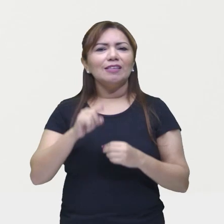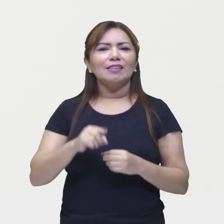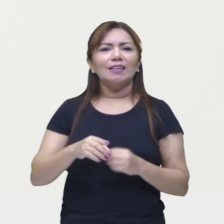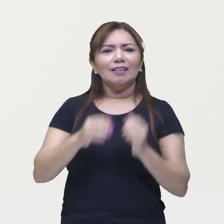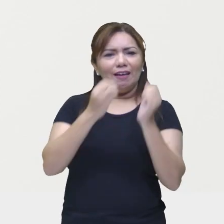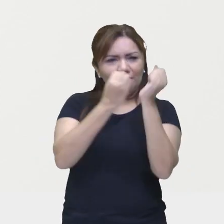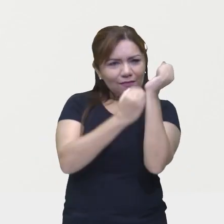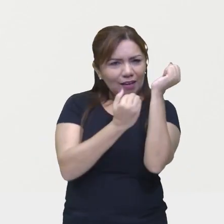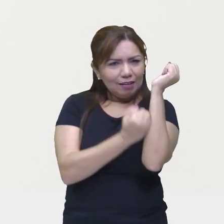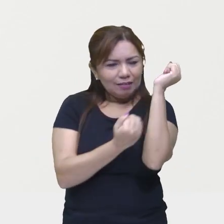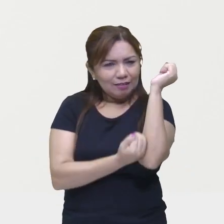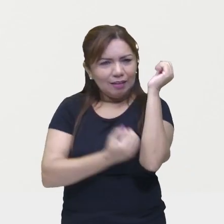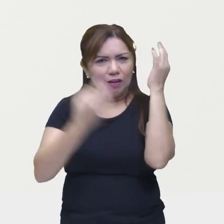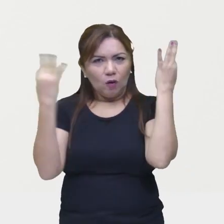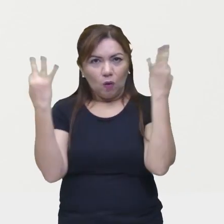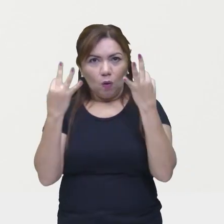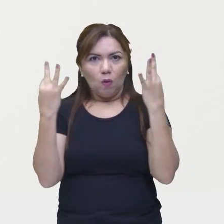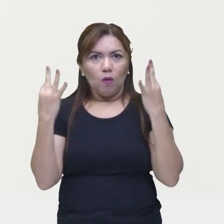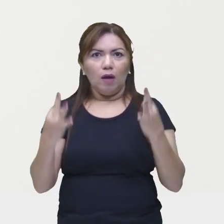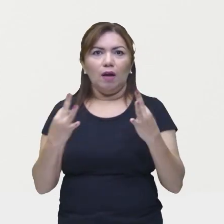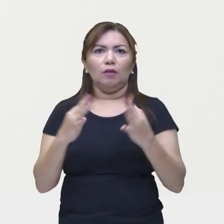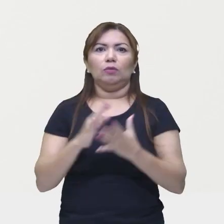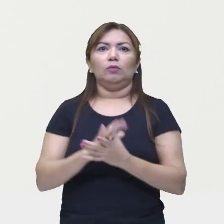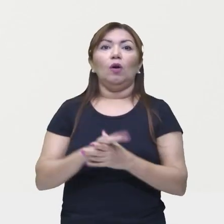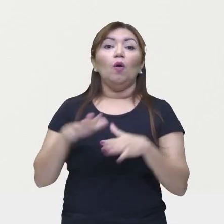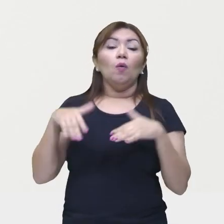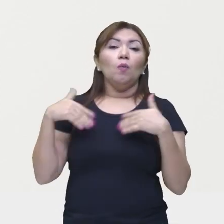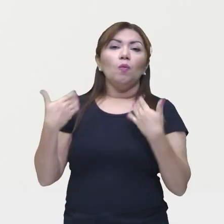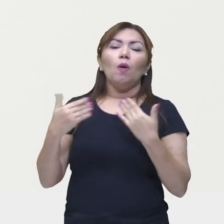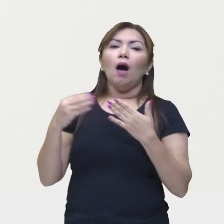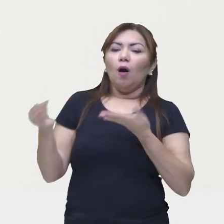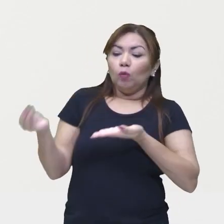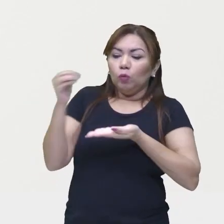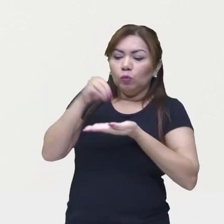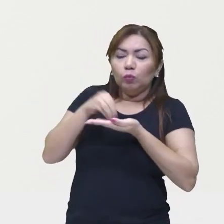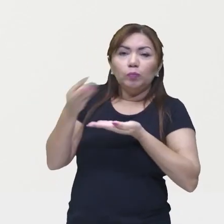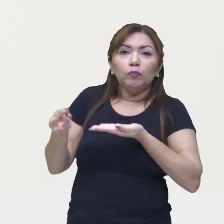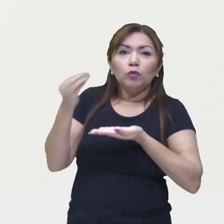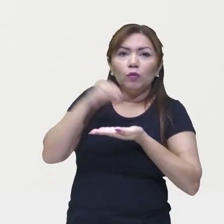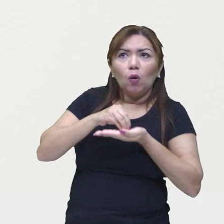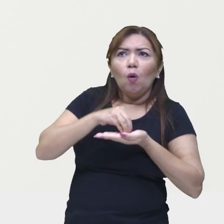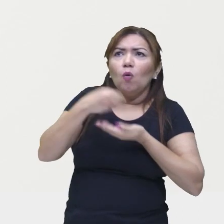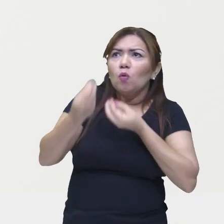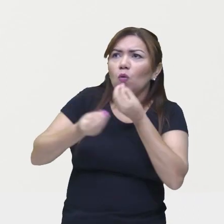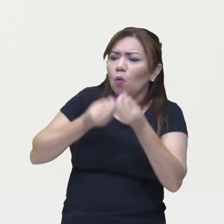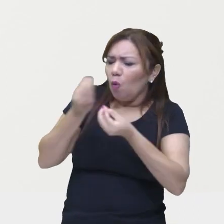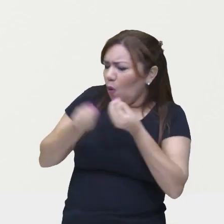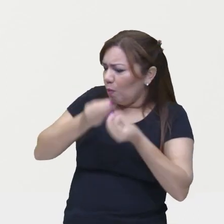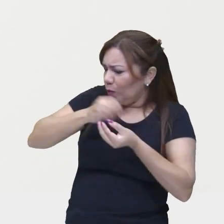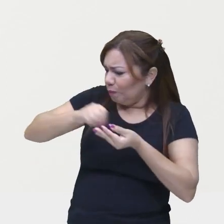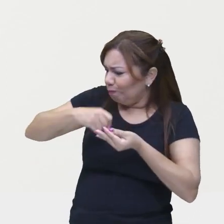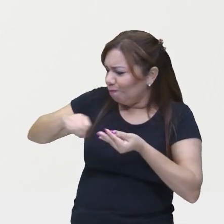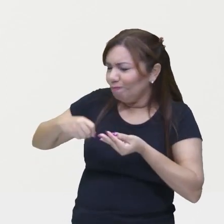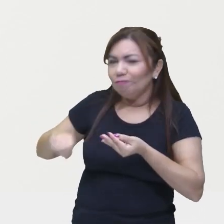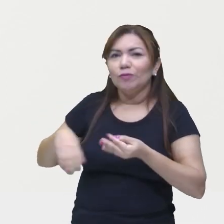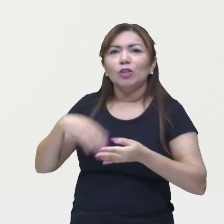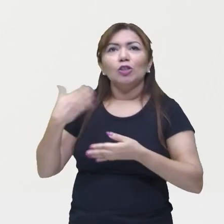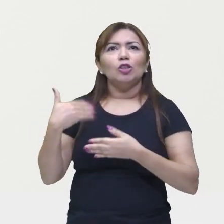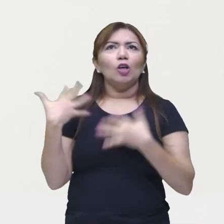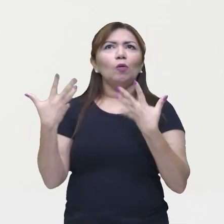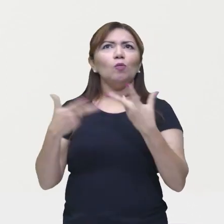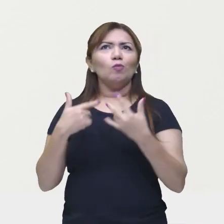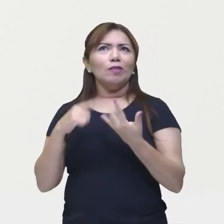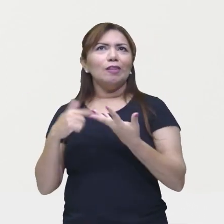receita. Como você vai fazer, quais ingredientes você vai colocar, de que forma, qual a ordem e quanto tempo